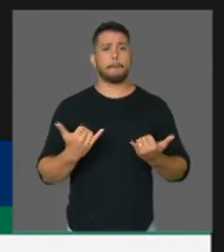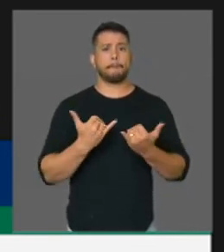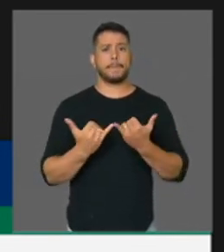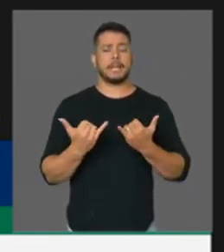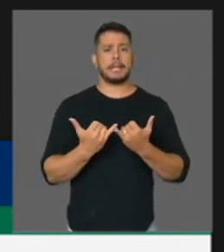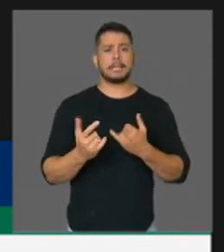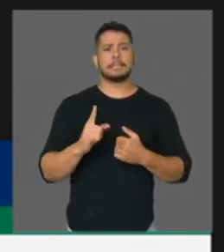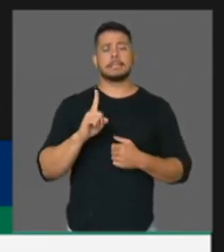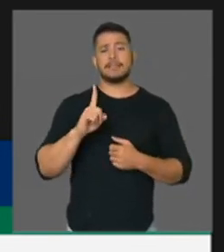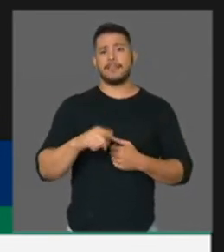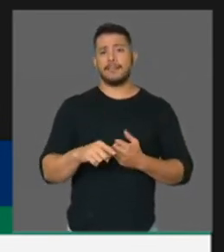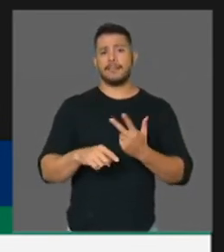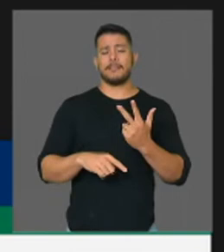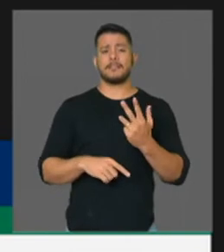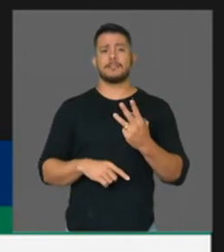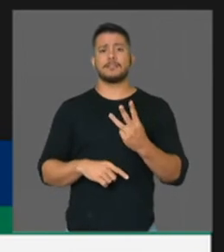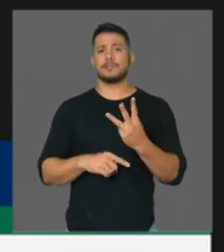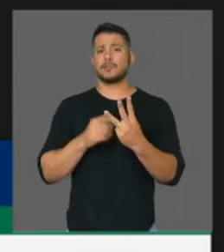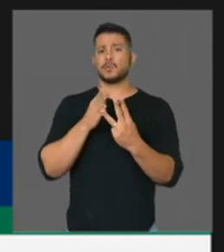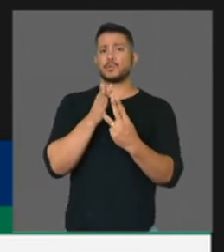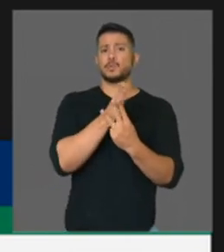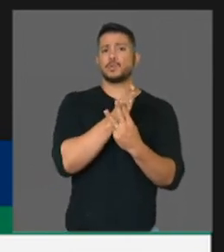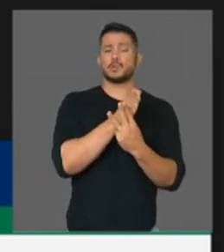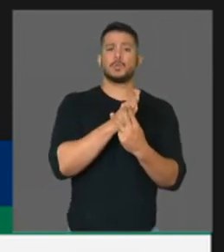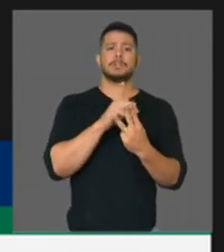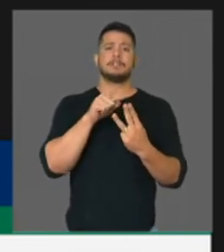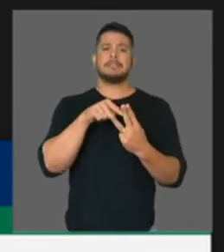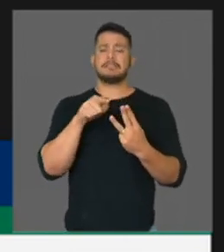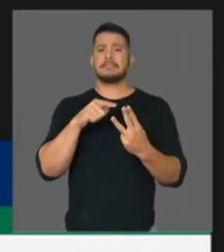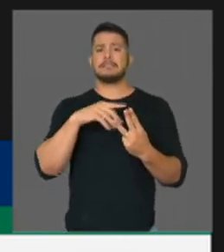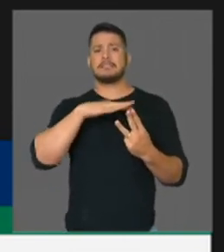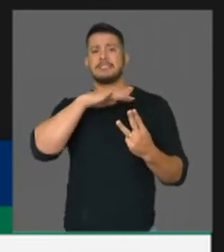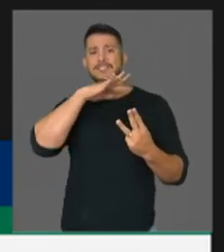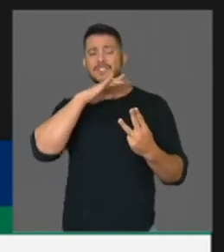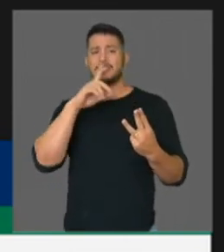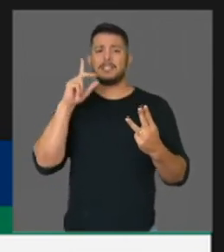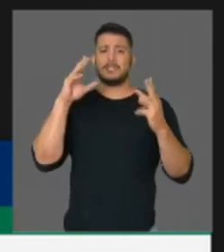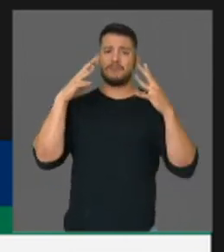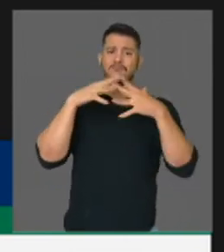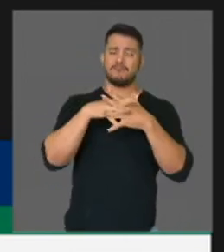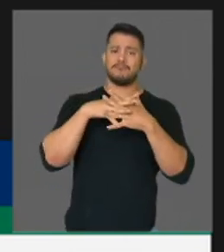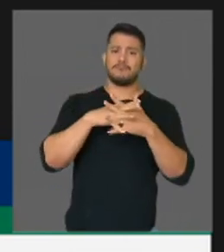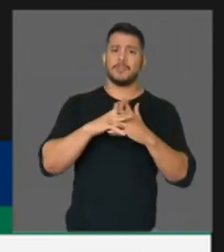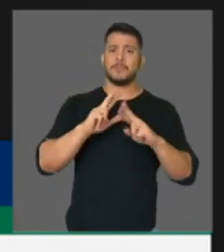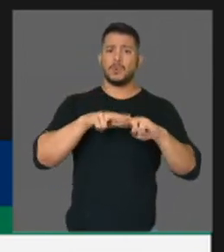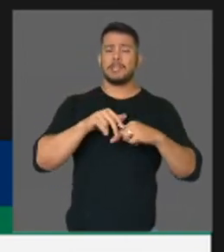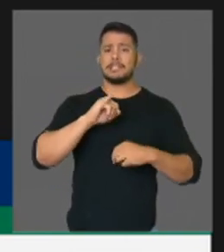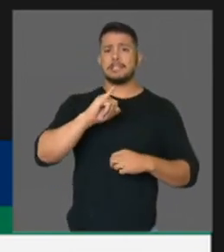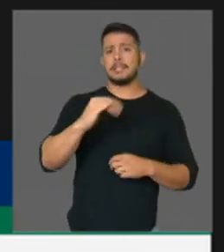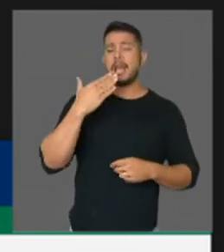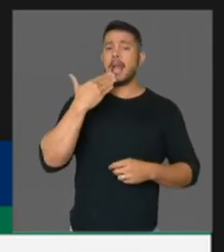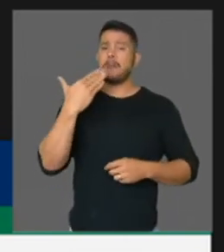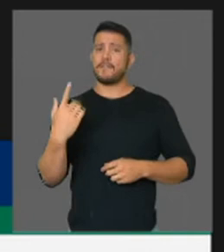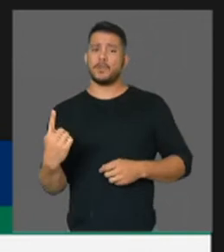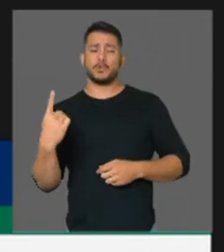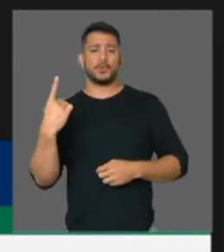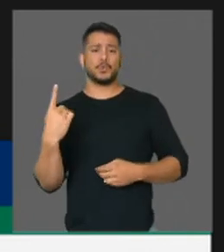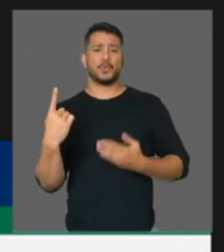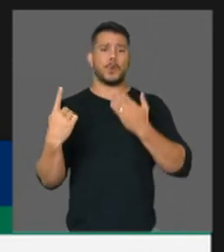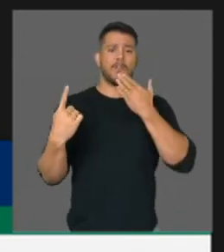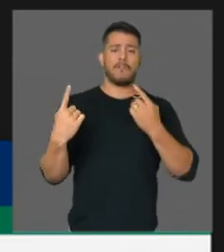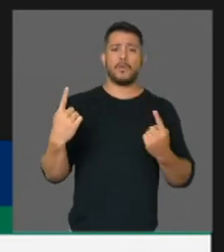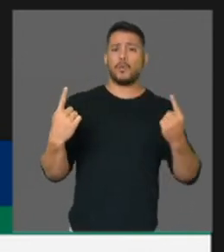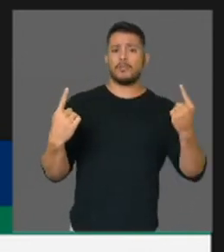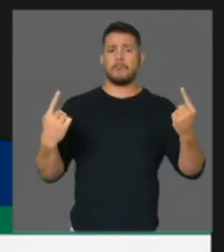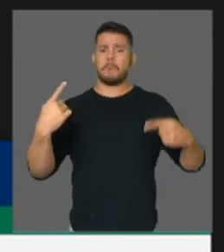redoma. Ah, tu é do Lula? Não, não sou do Lula. Ah, então tu é do Bolsonaro. Ah, tu é do Bolsonaro? Não, não sou. Ah, então tu é do Lula. Como